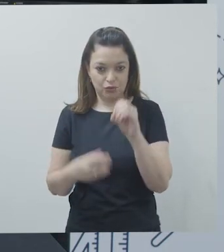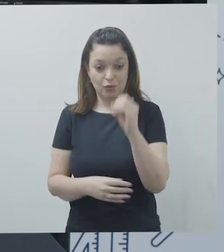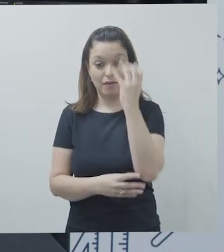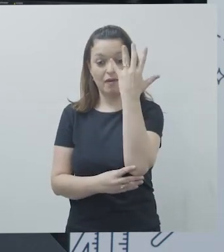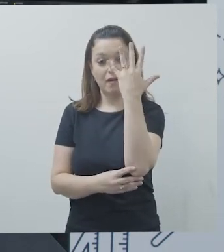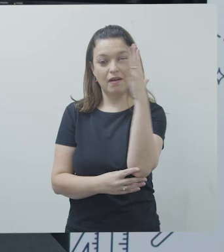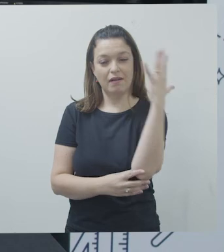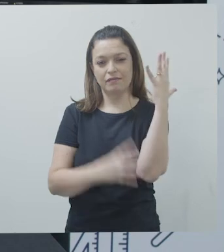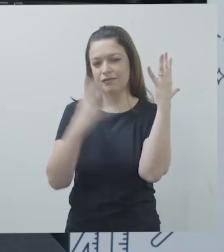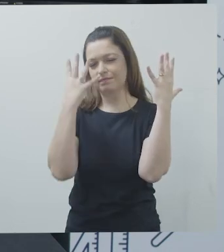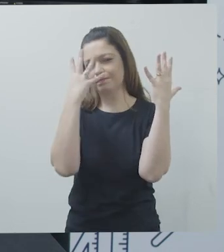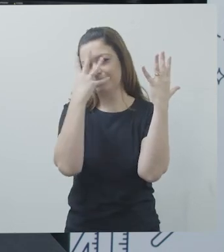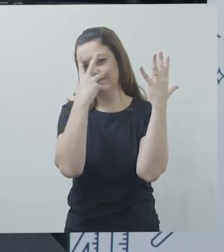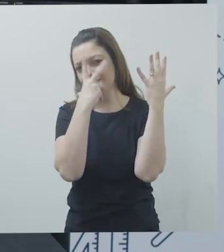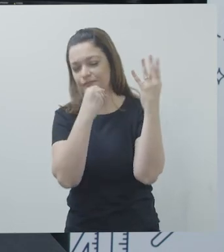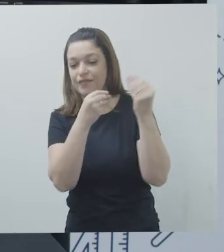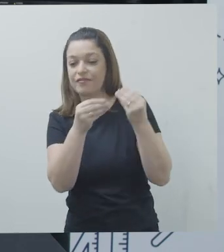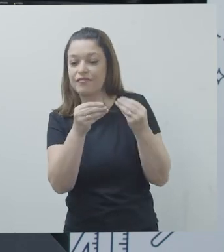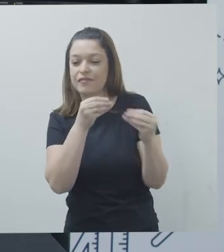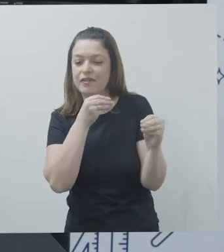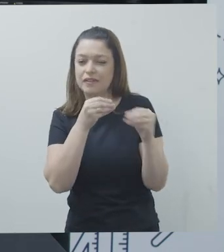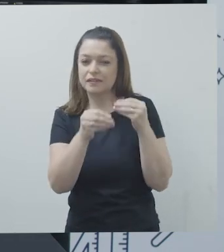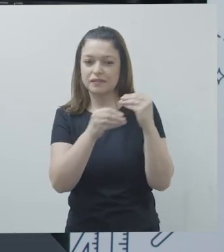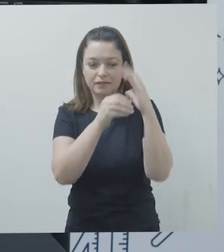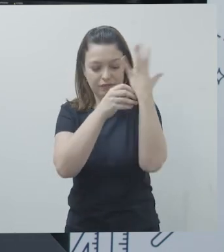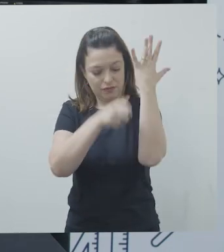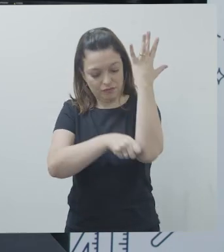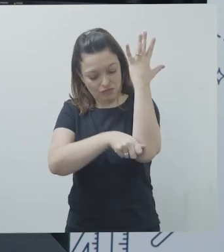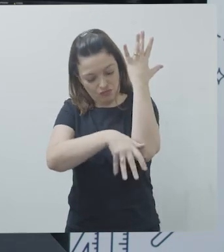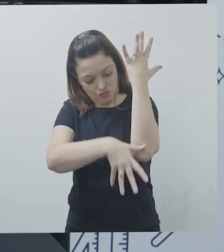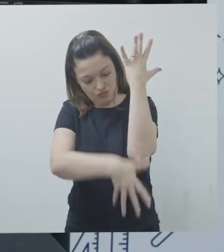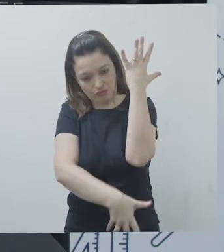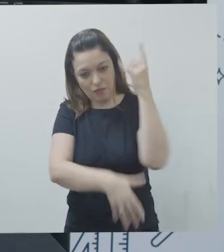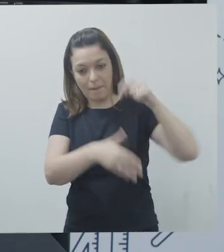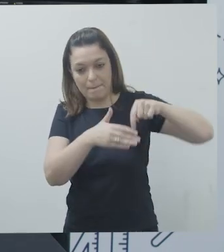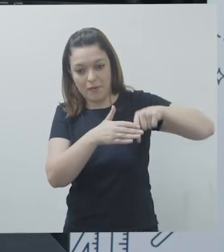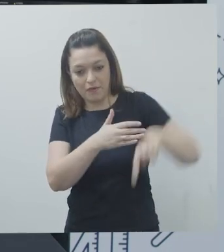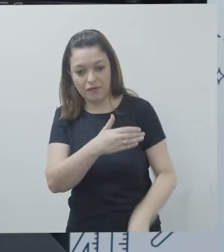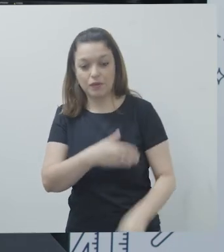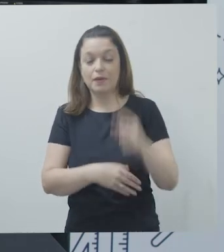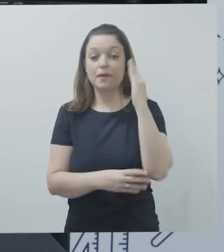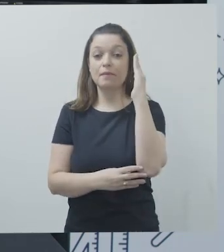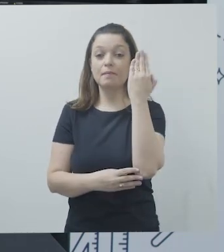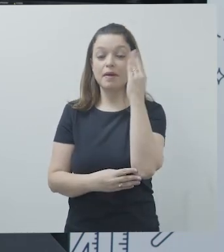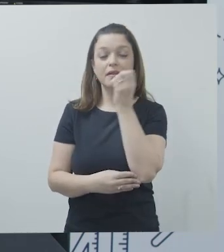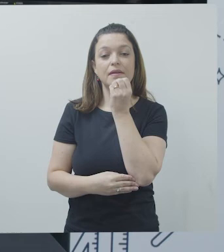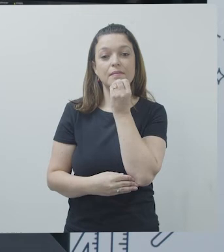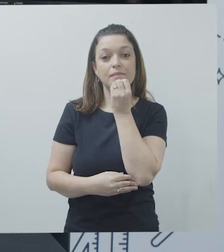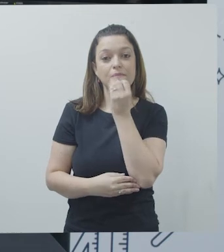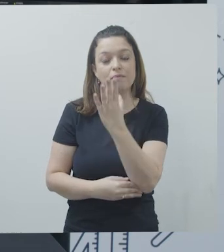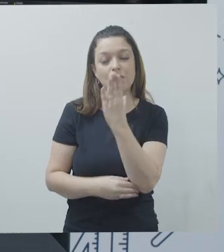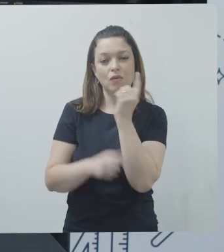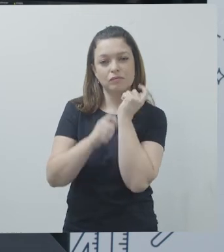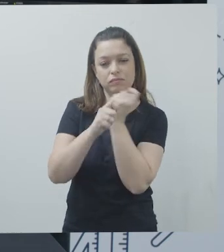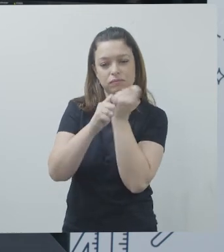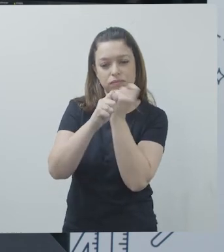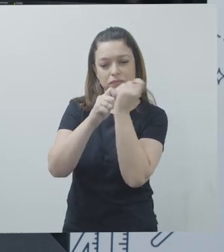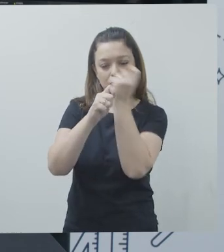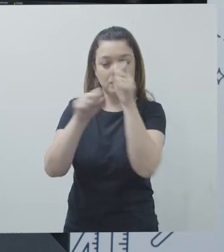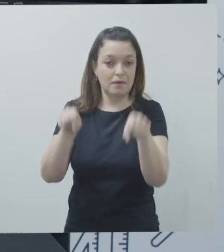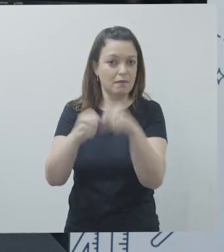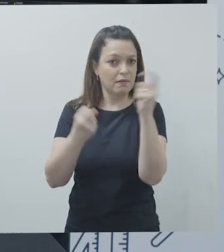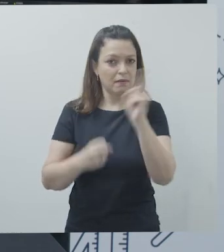e flexível, de raízes profundas. A madeira é boa para entalhar e não quebra nem